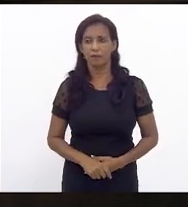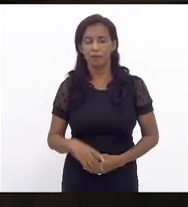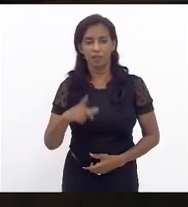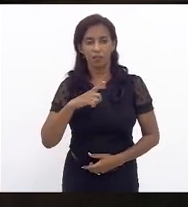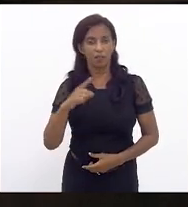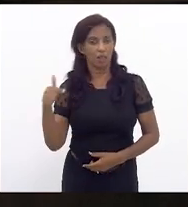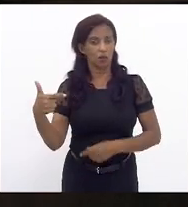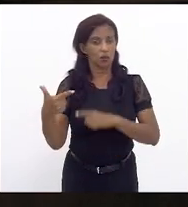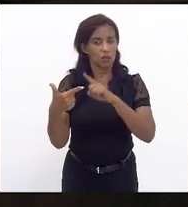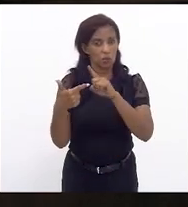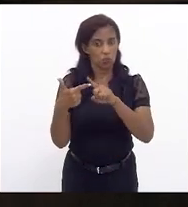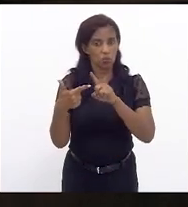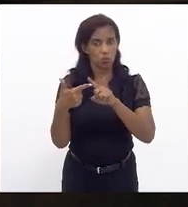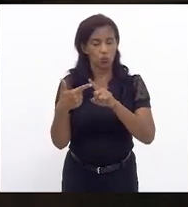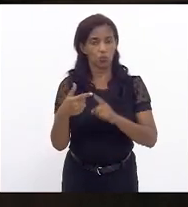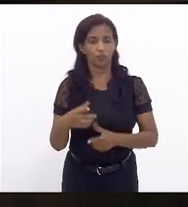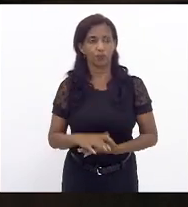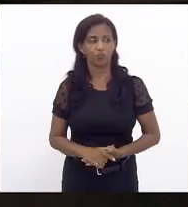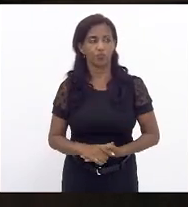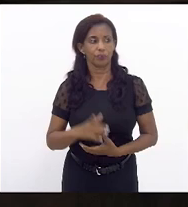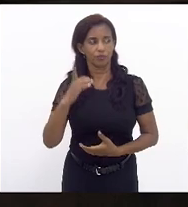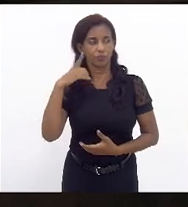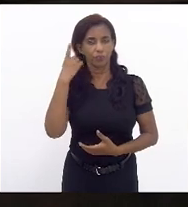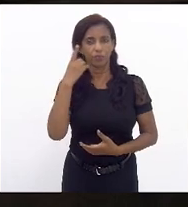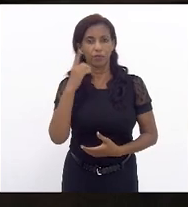temos o segundo conselheiro. Deputada Lucinha.